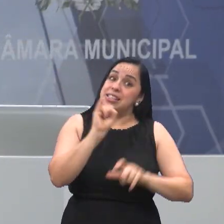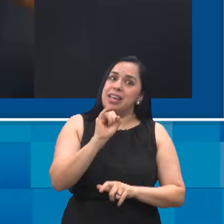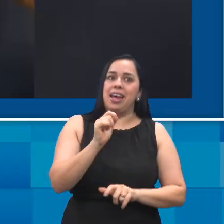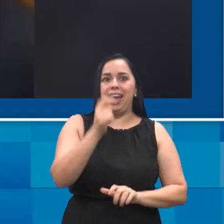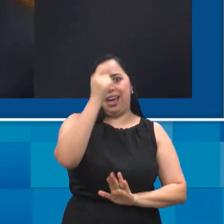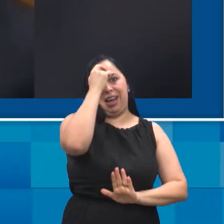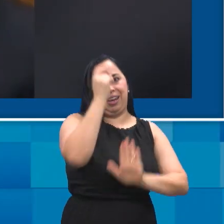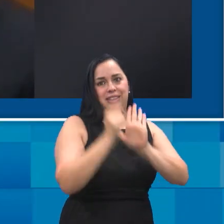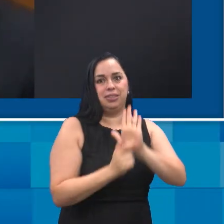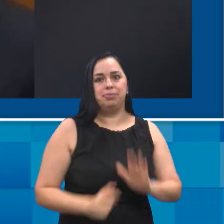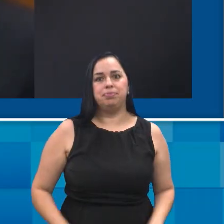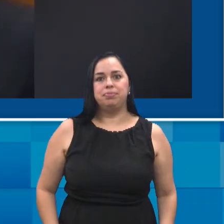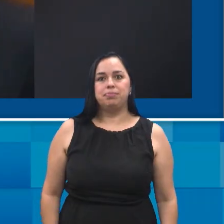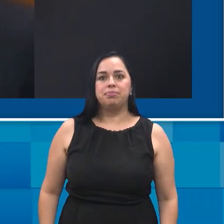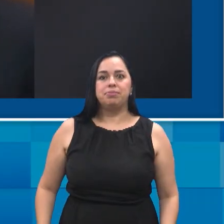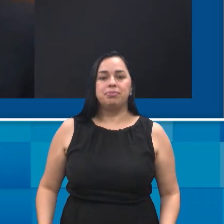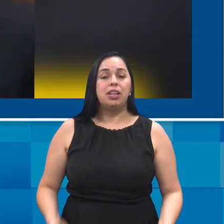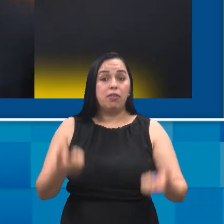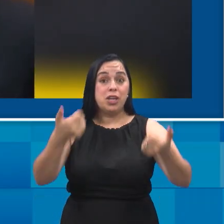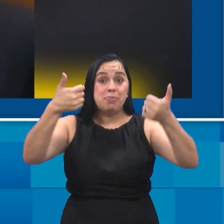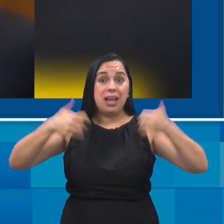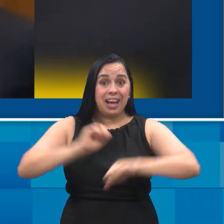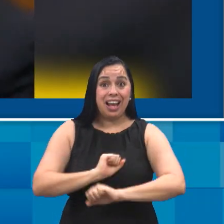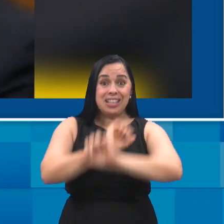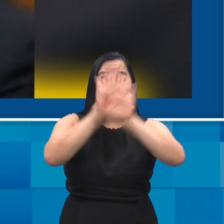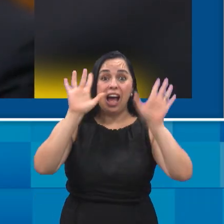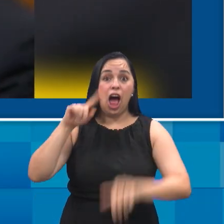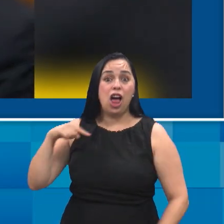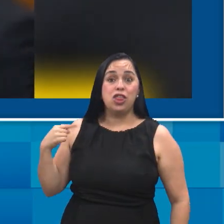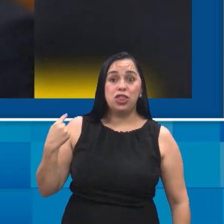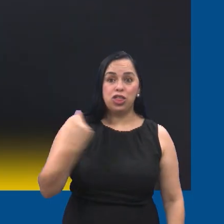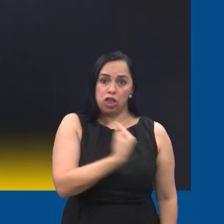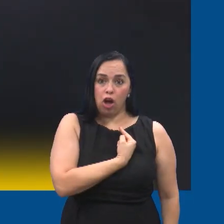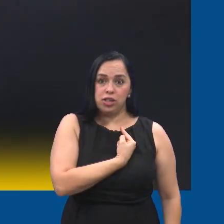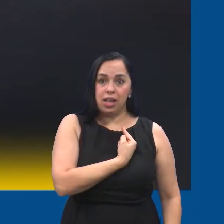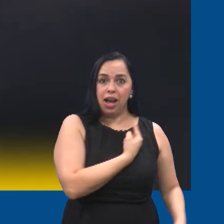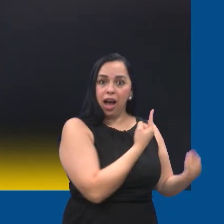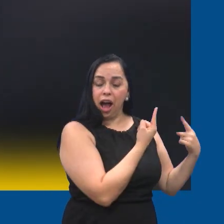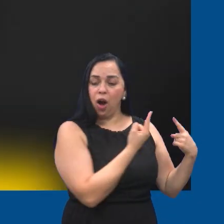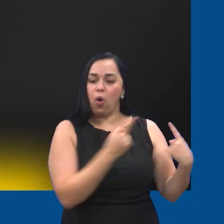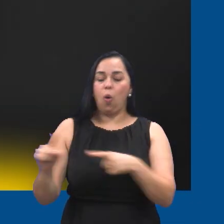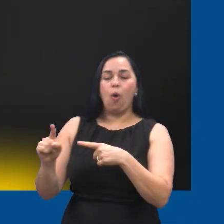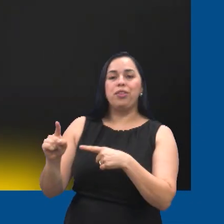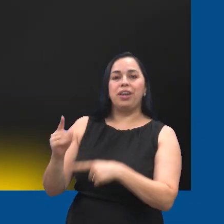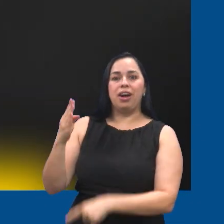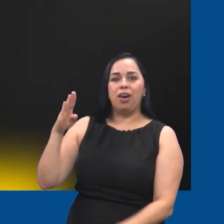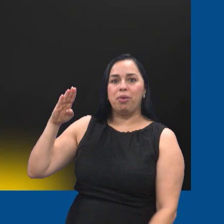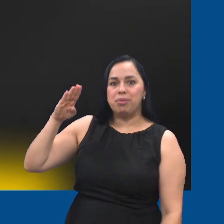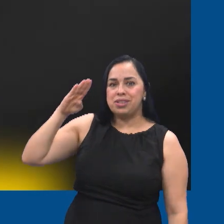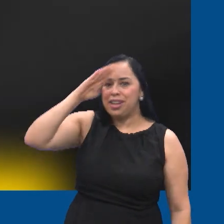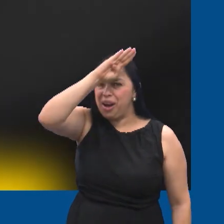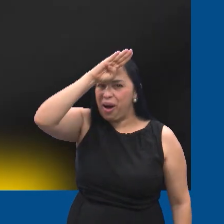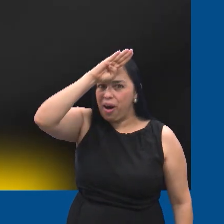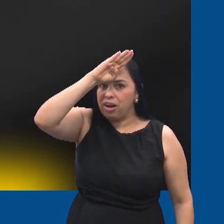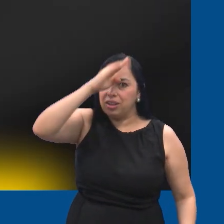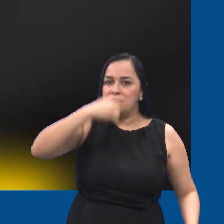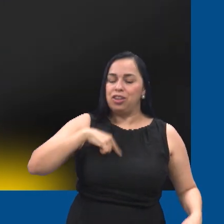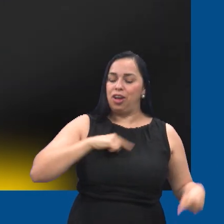por gentileza. Deixando bastante claro que nós somos oposição ao governo Bolsonaro. Nós somos